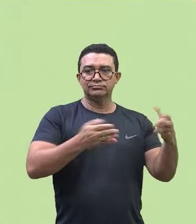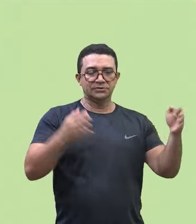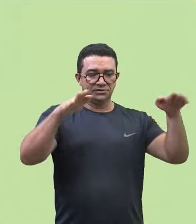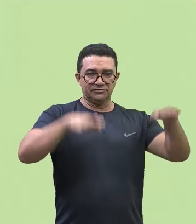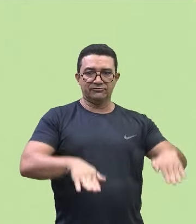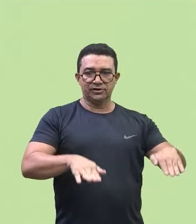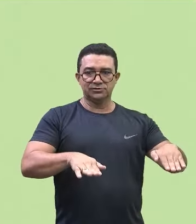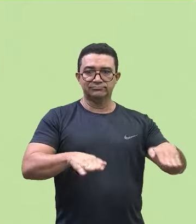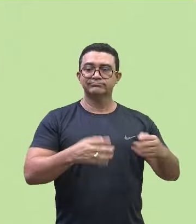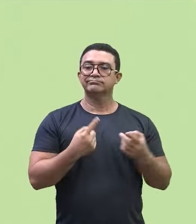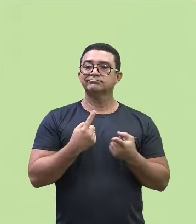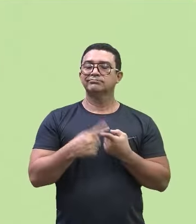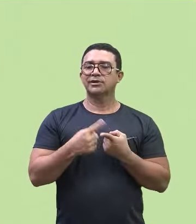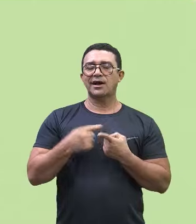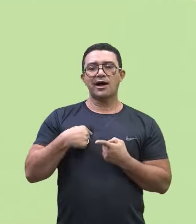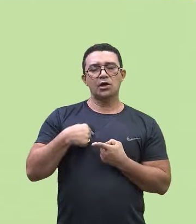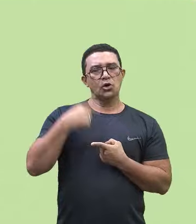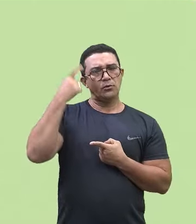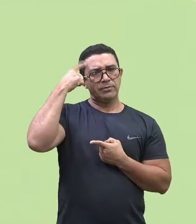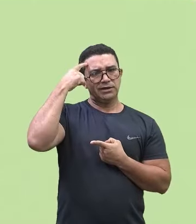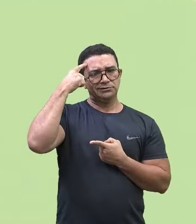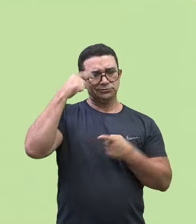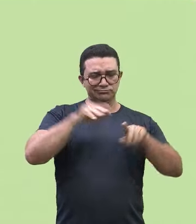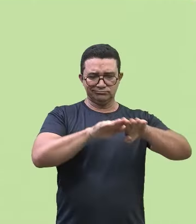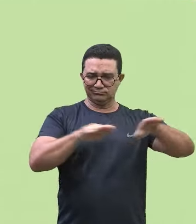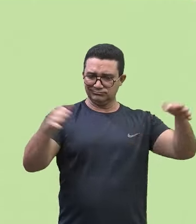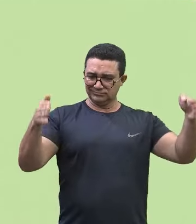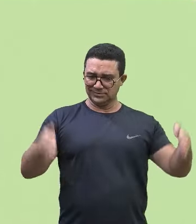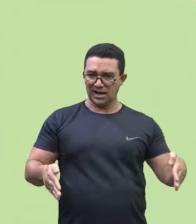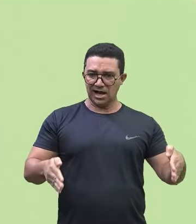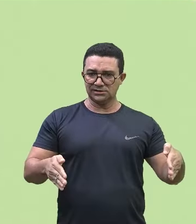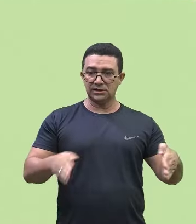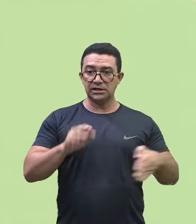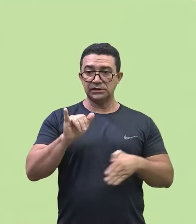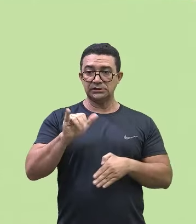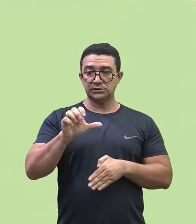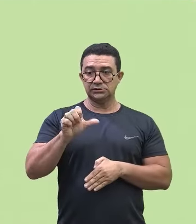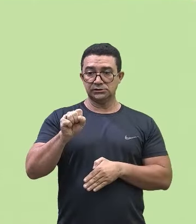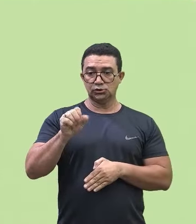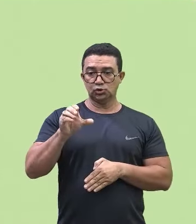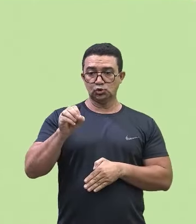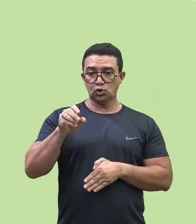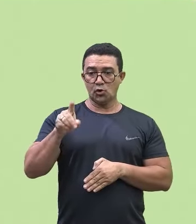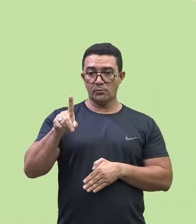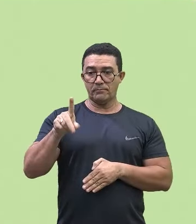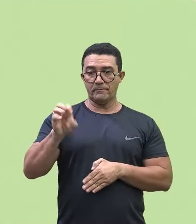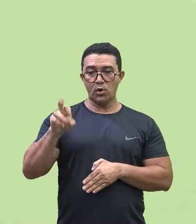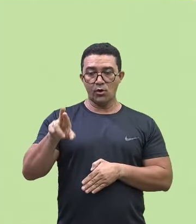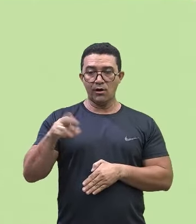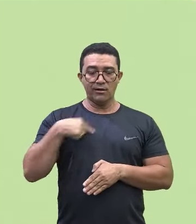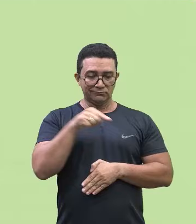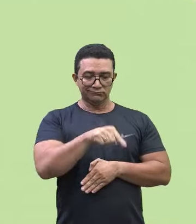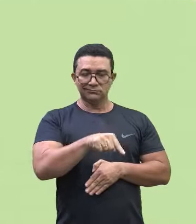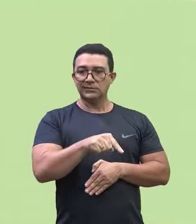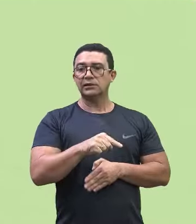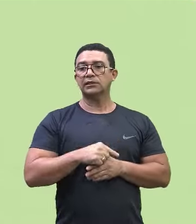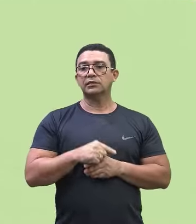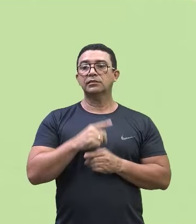faço isso? E creio ali, né, para quem não entende de ciências, que ali vai ser conservado o calor.